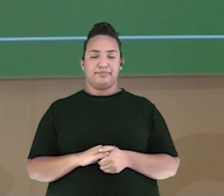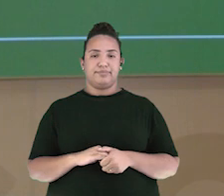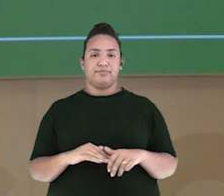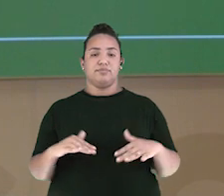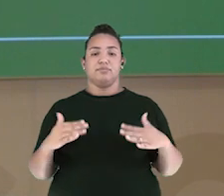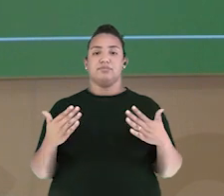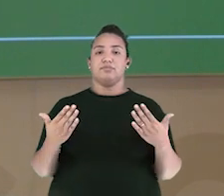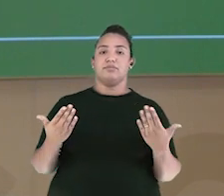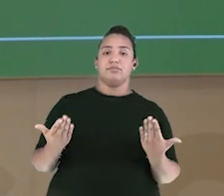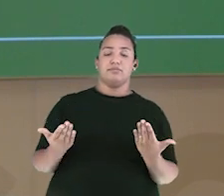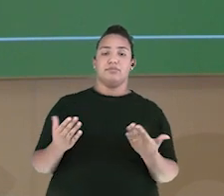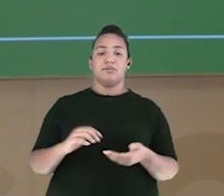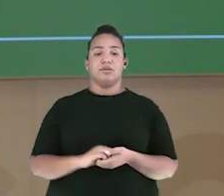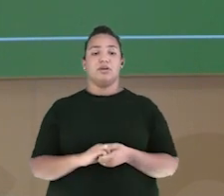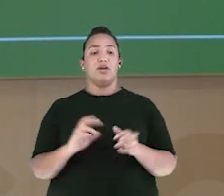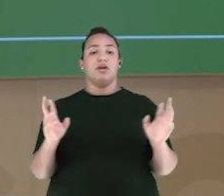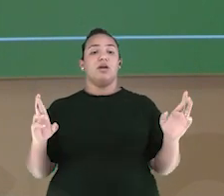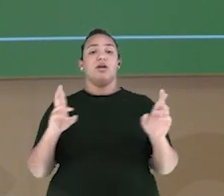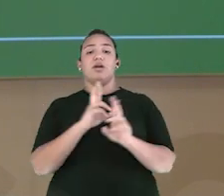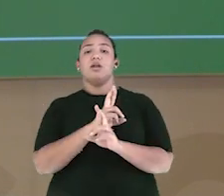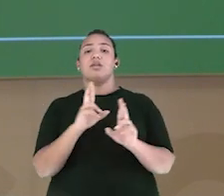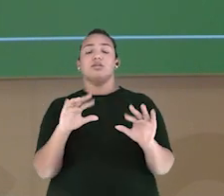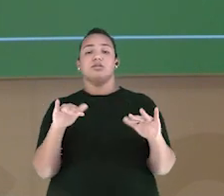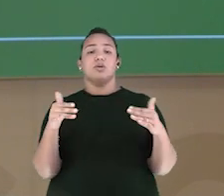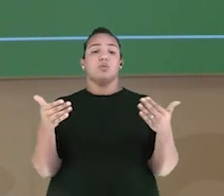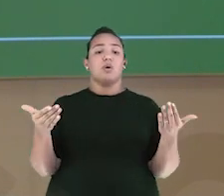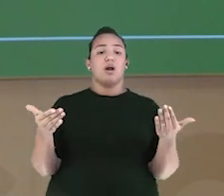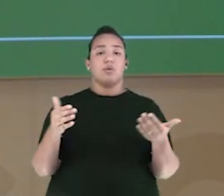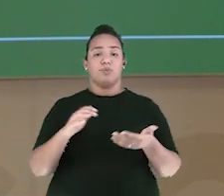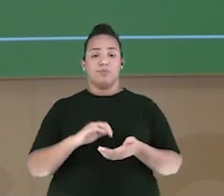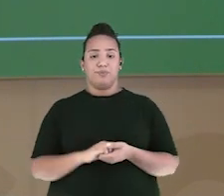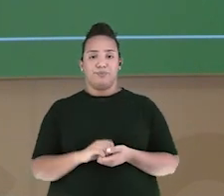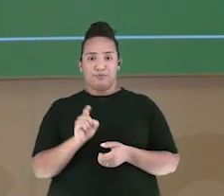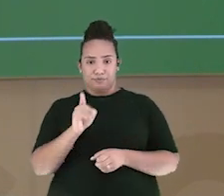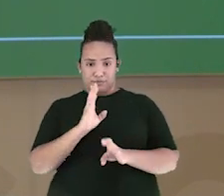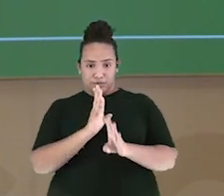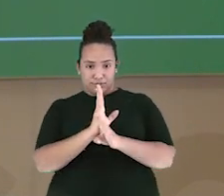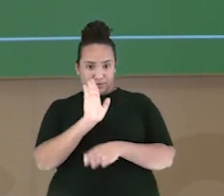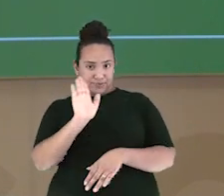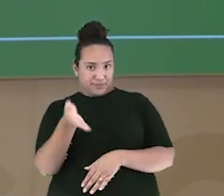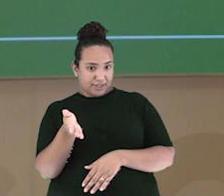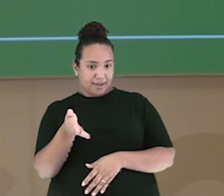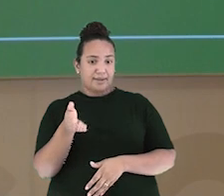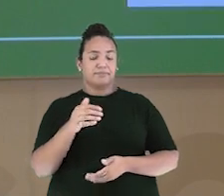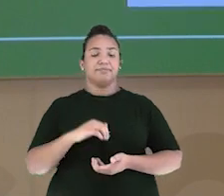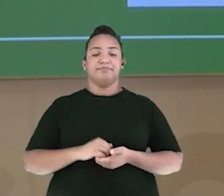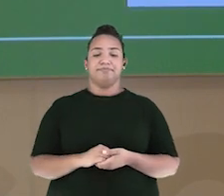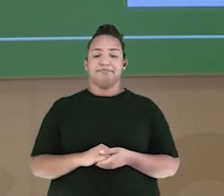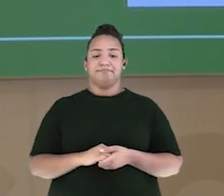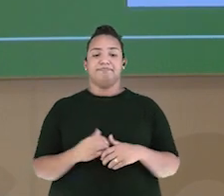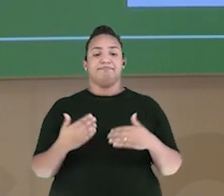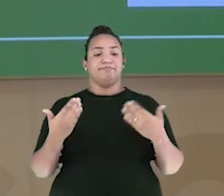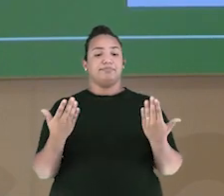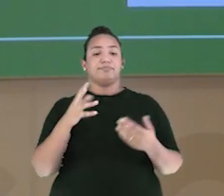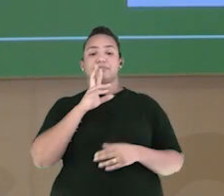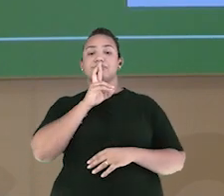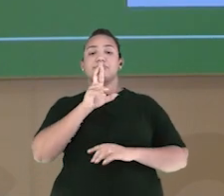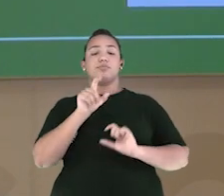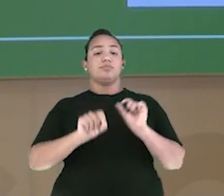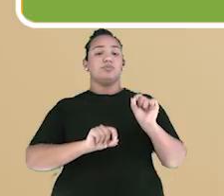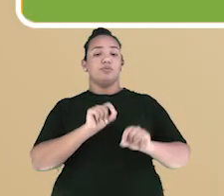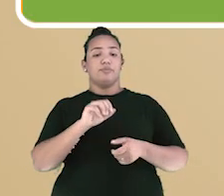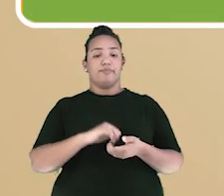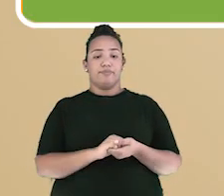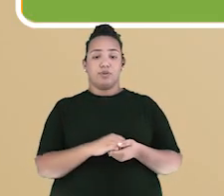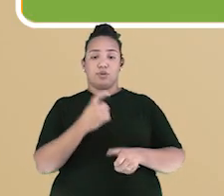E aí, qual é a relação entre a dureza e a fragilidade de um material? Já descobriram? Gente, a resposta é a